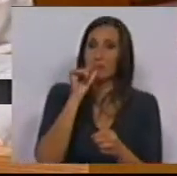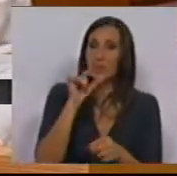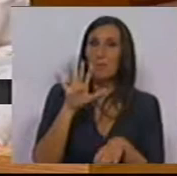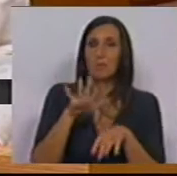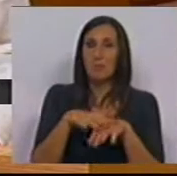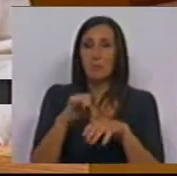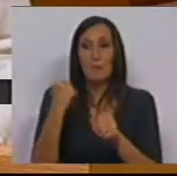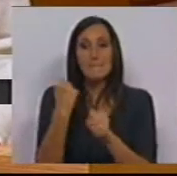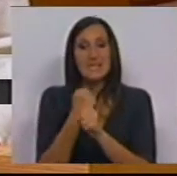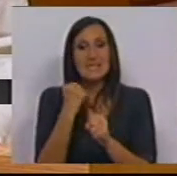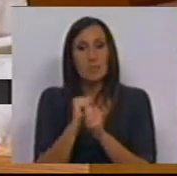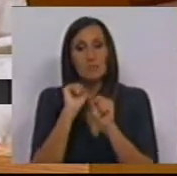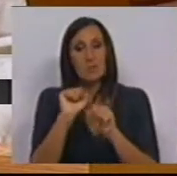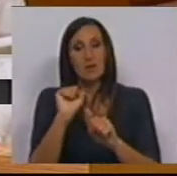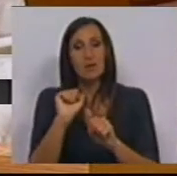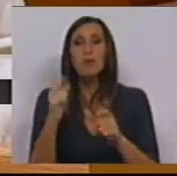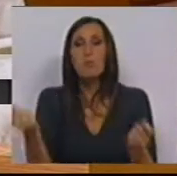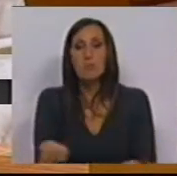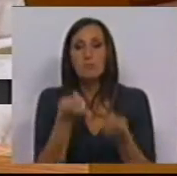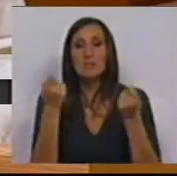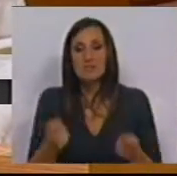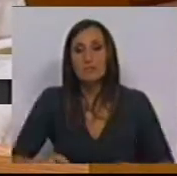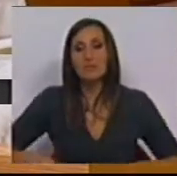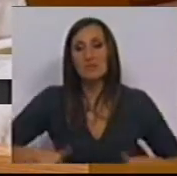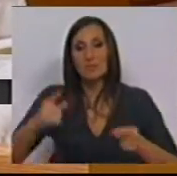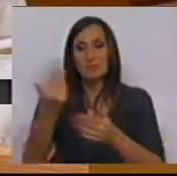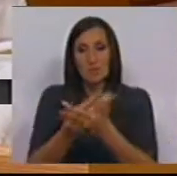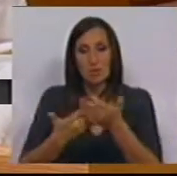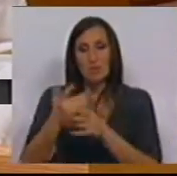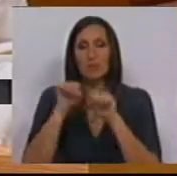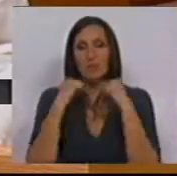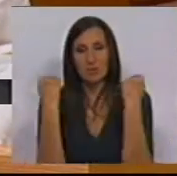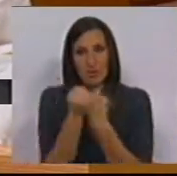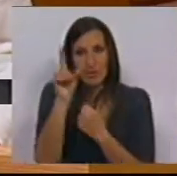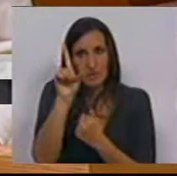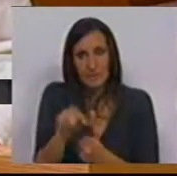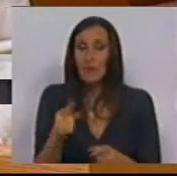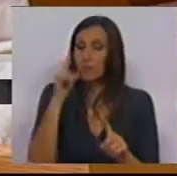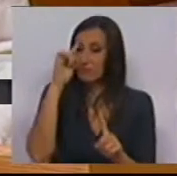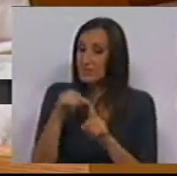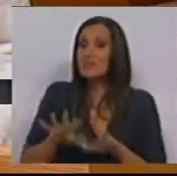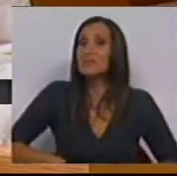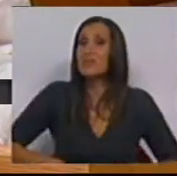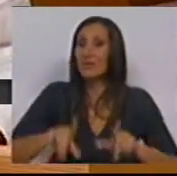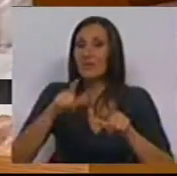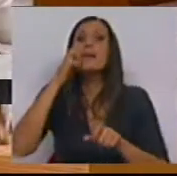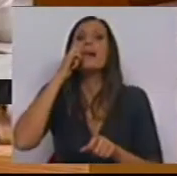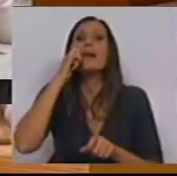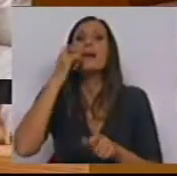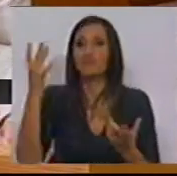decorrendo tal missão da tarefa de promoção do desenvolvimento económico e social a desenvolver pelo